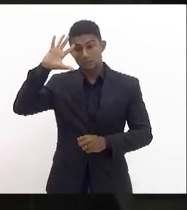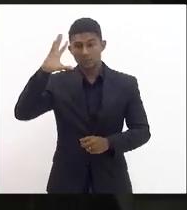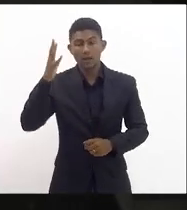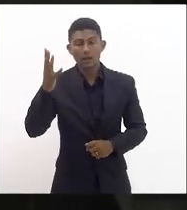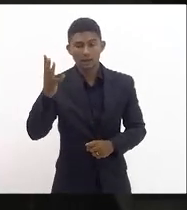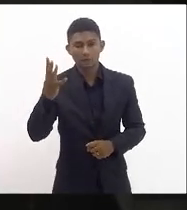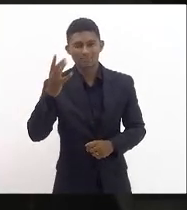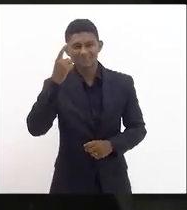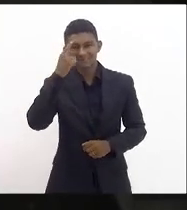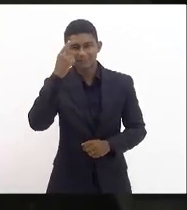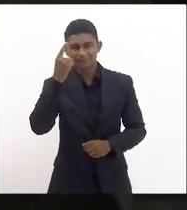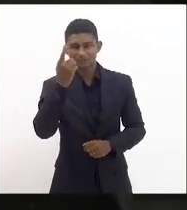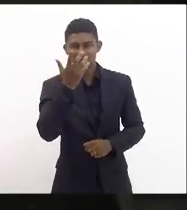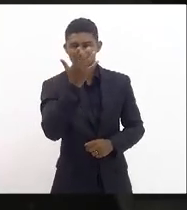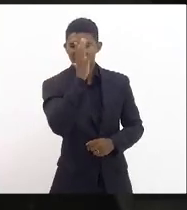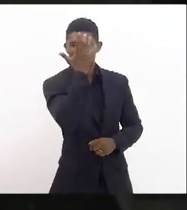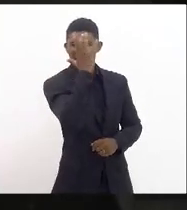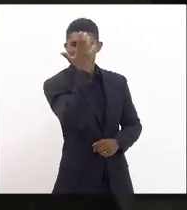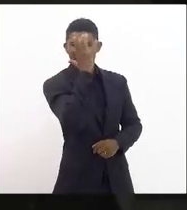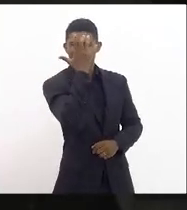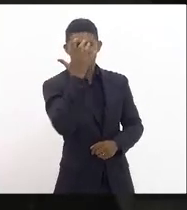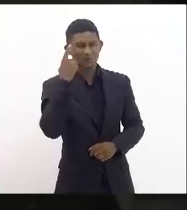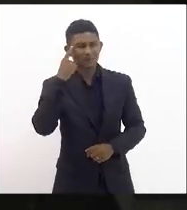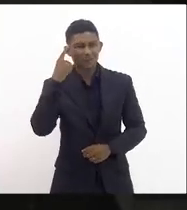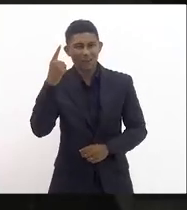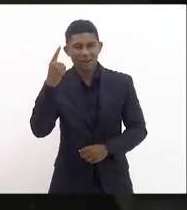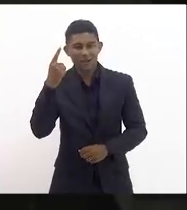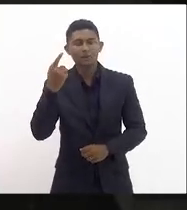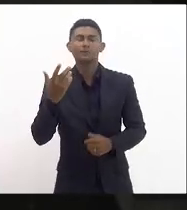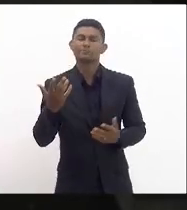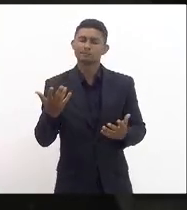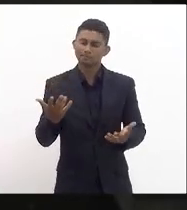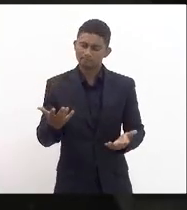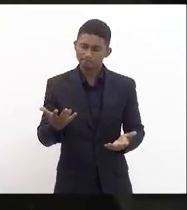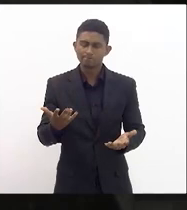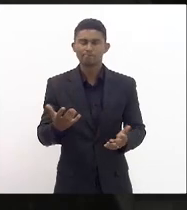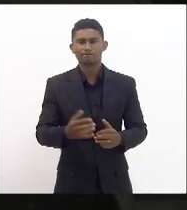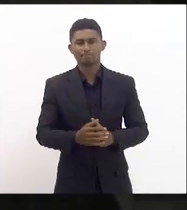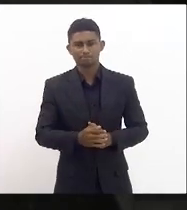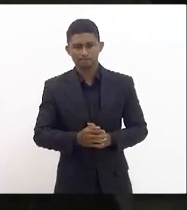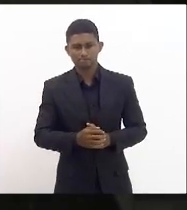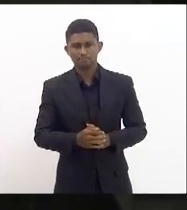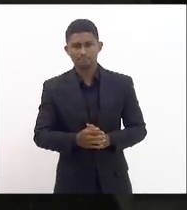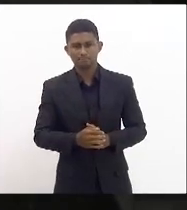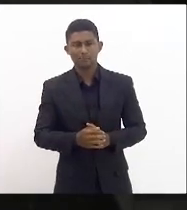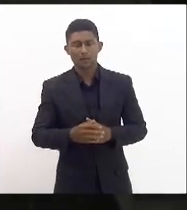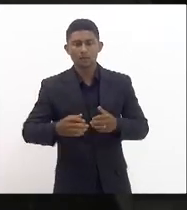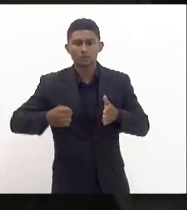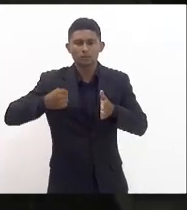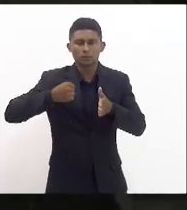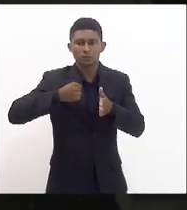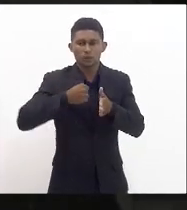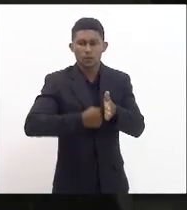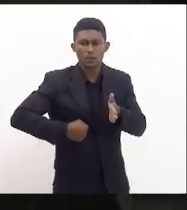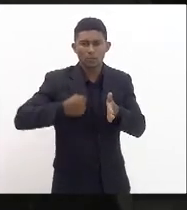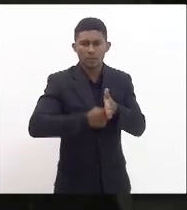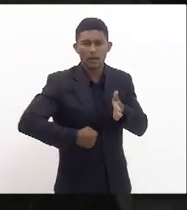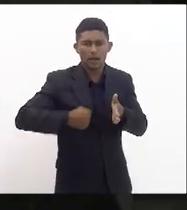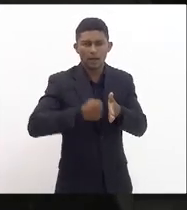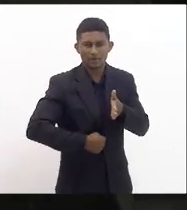deste carnaval fora de época, sob o enfoque das lutas contra